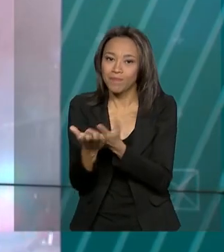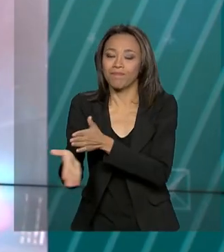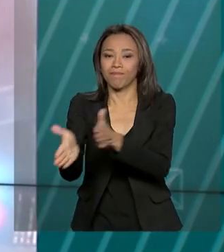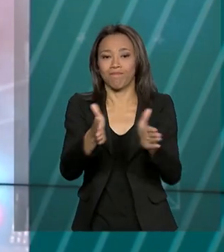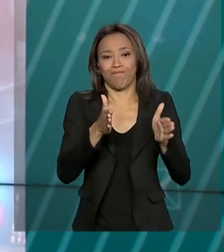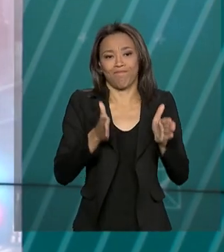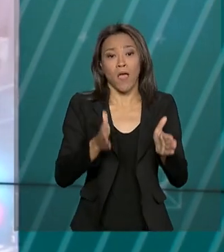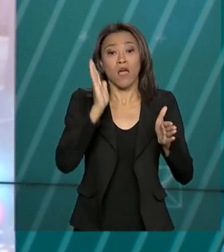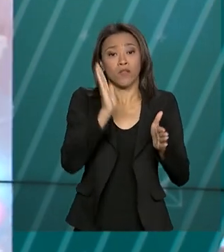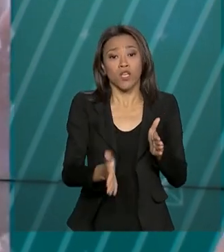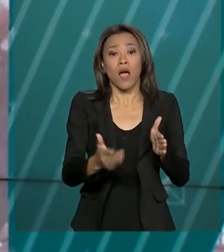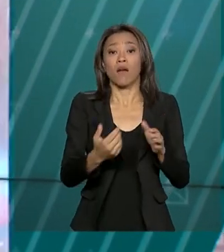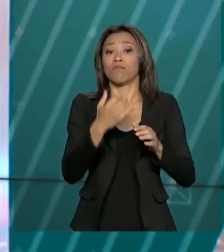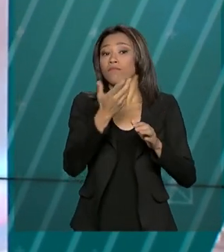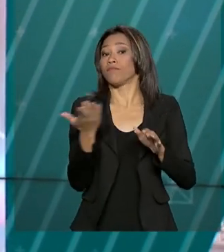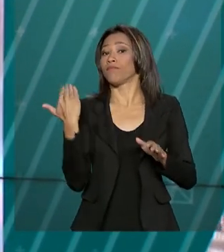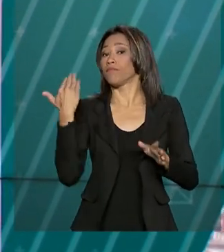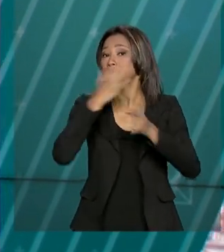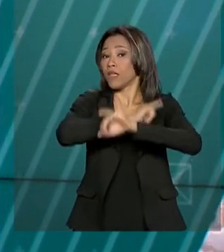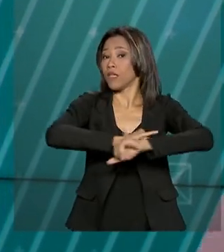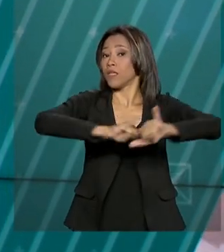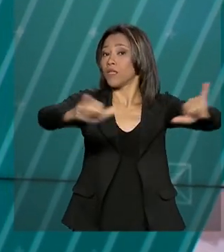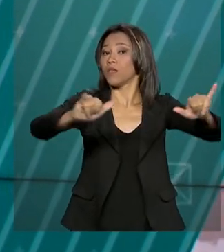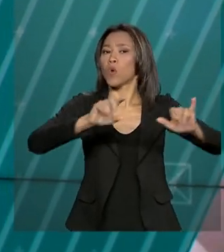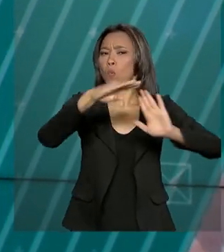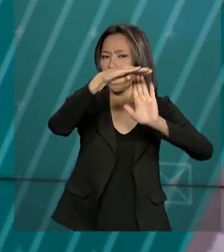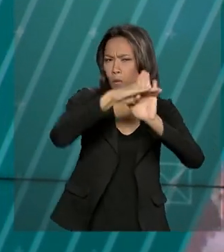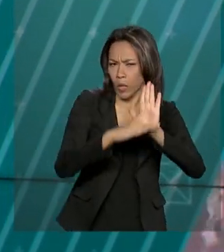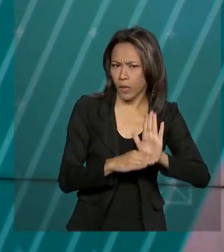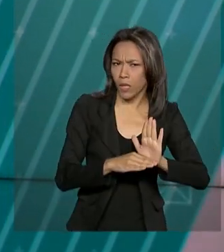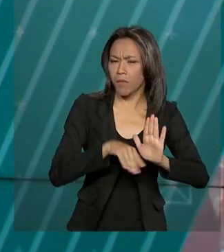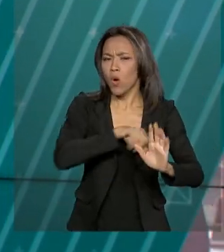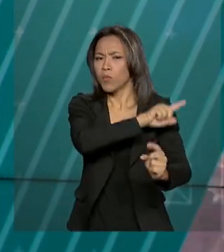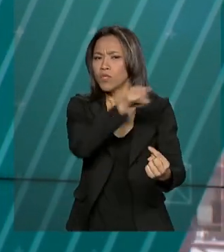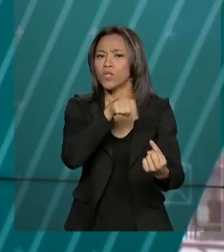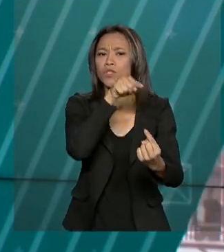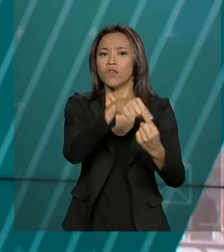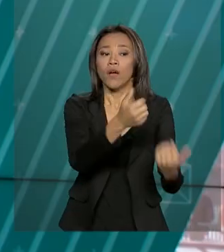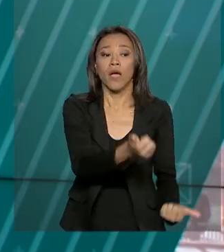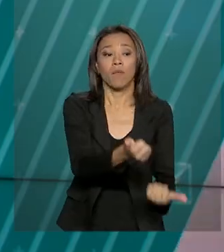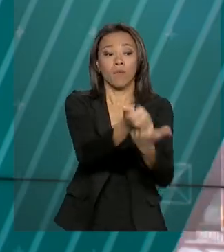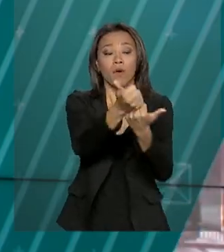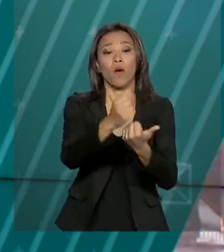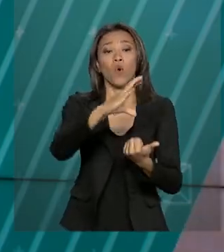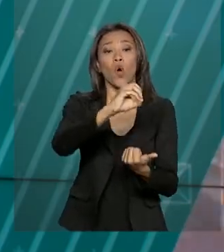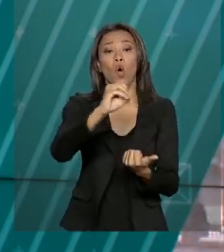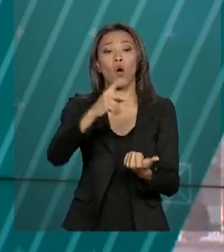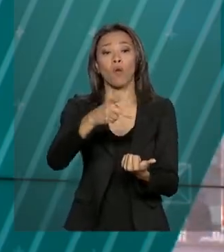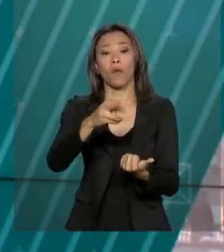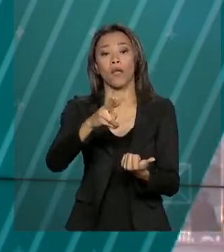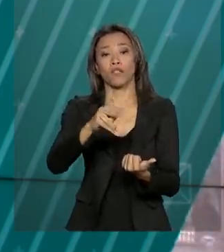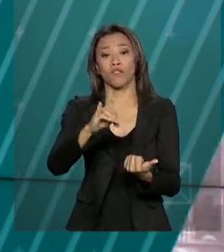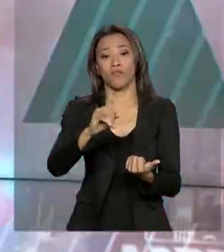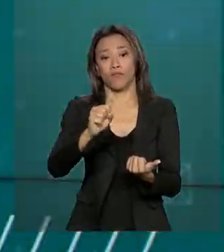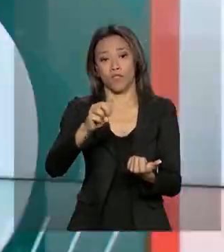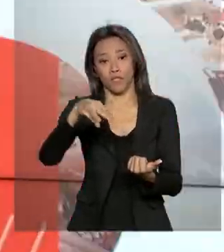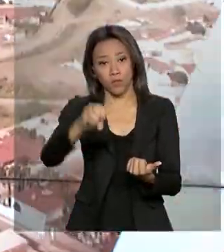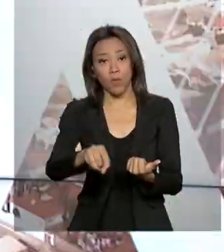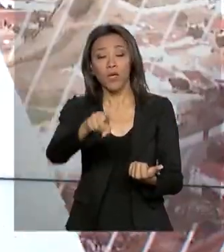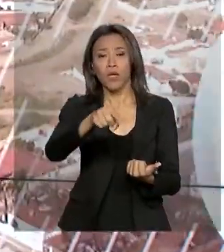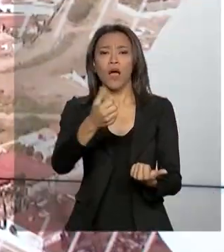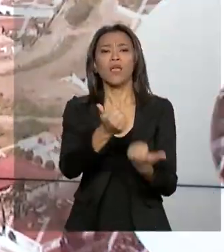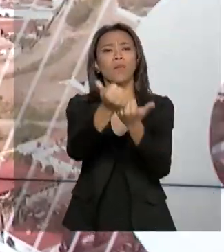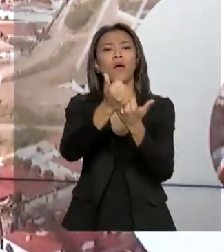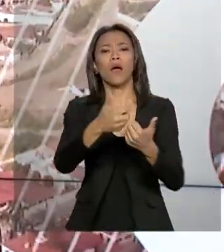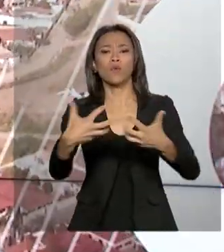Foi lançado o programa Roda Bem Caminhoneiro. O objetivo é fortalecer o cooperativismo e assim baratear os custos para os transportadores